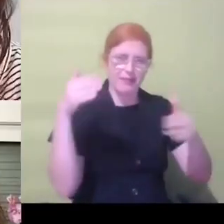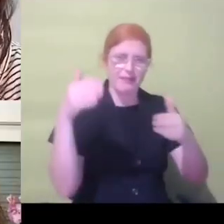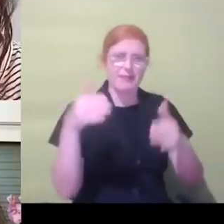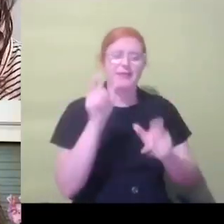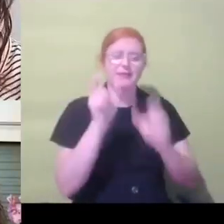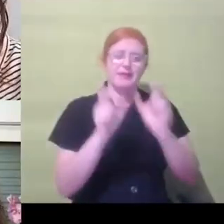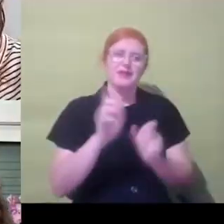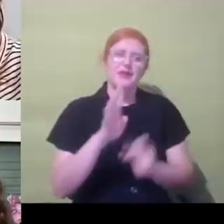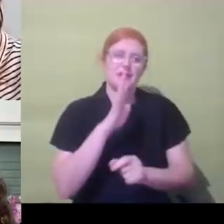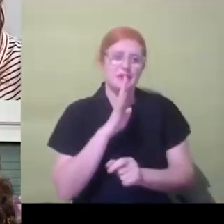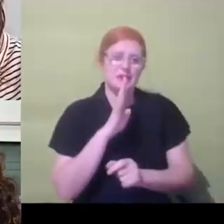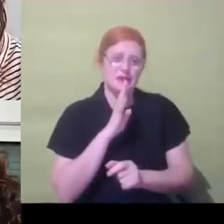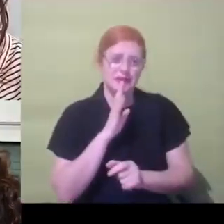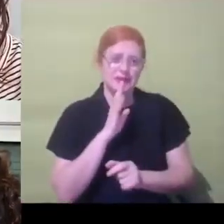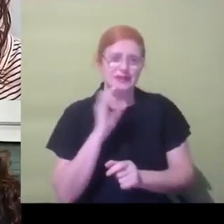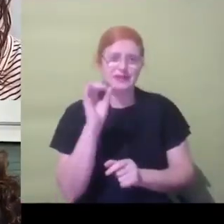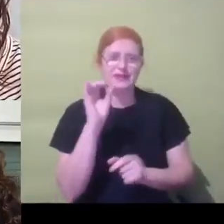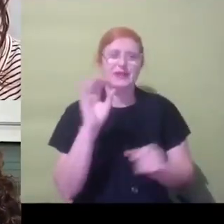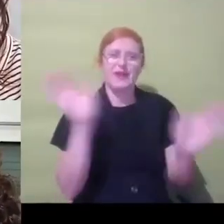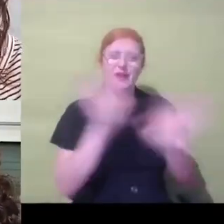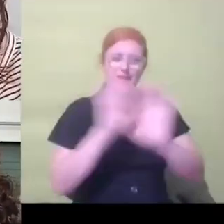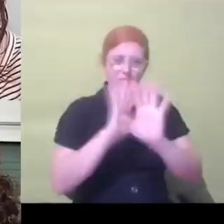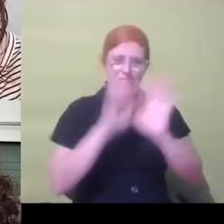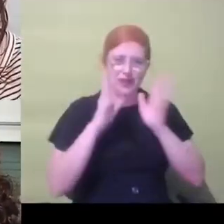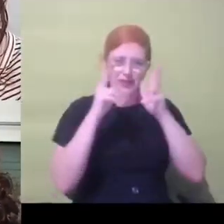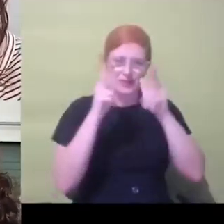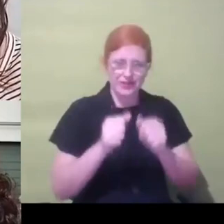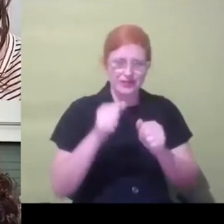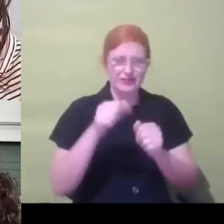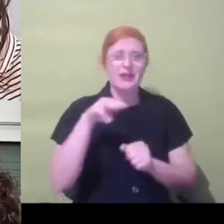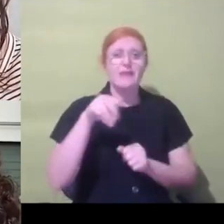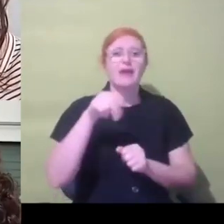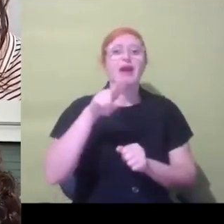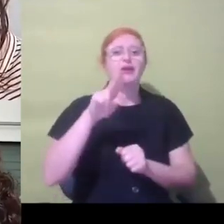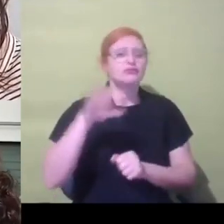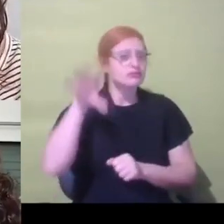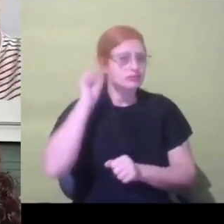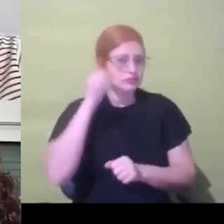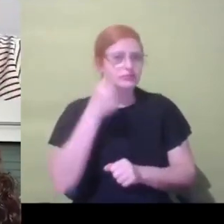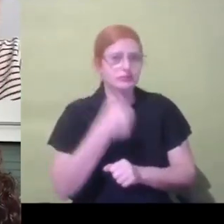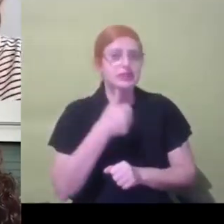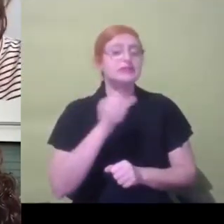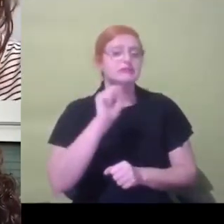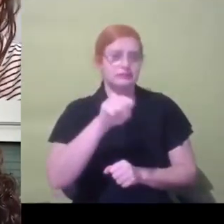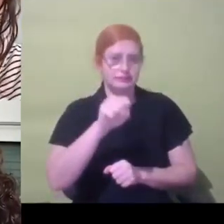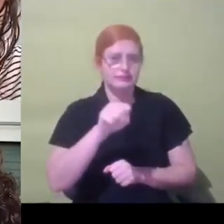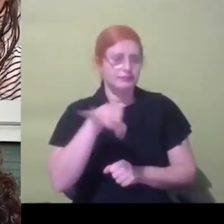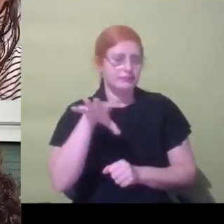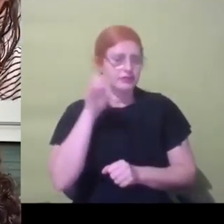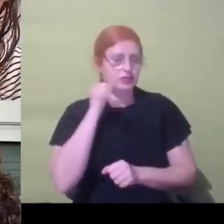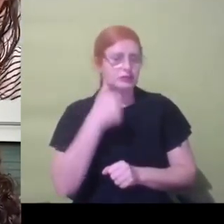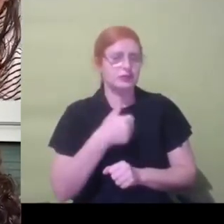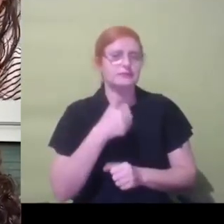Oi Helena. Oi todo mundo. Oi Malu, tá me ouvindo bem? Oi, tô te escutando bem.